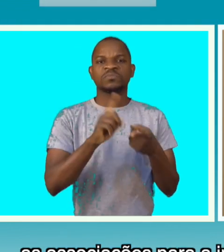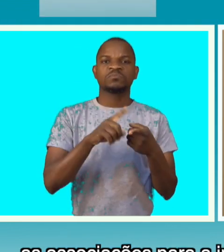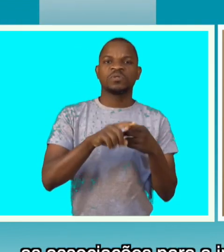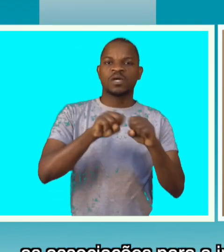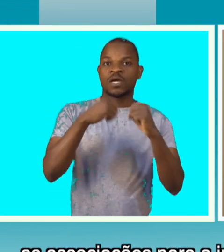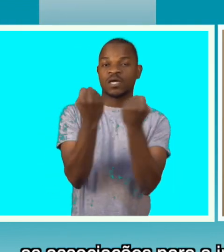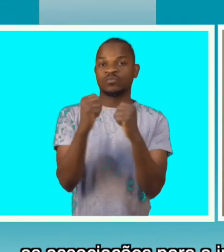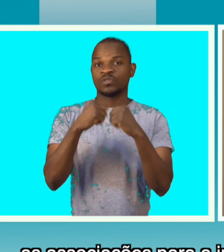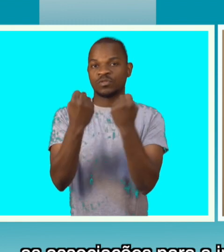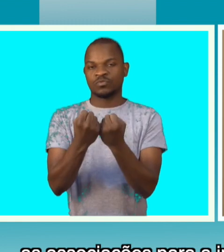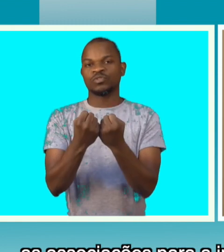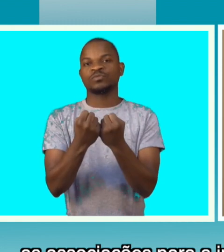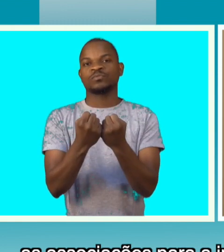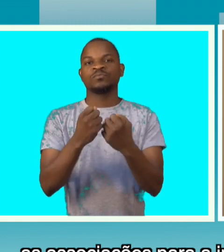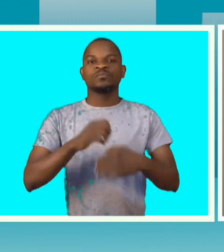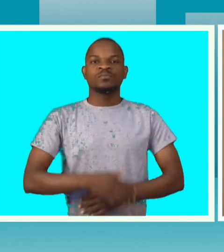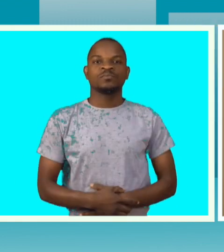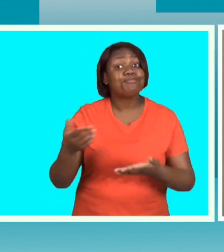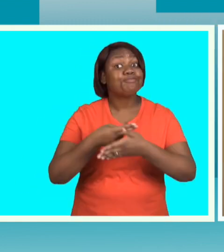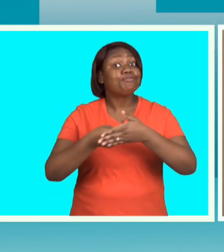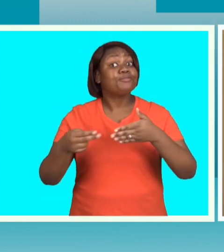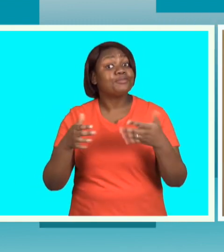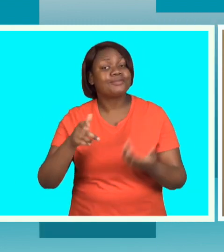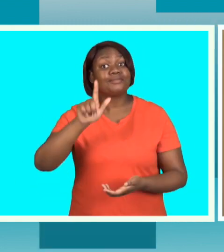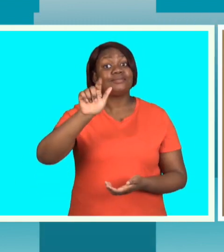para a implementação dessas atividades.